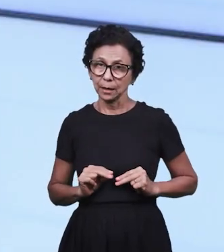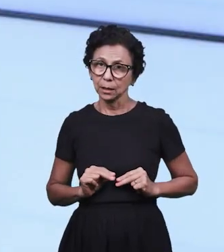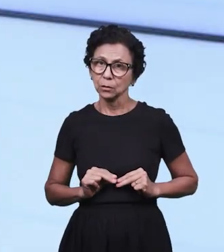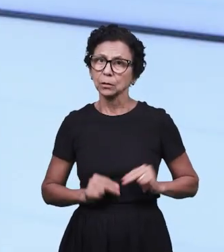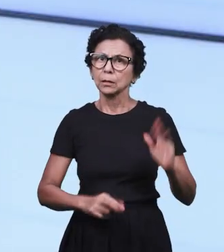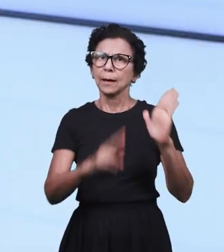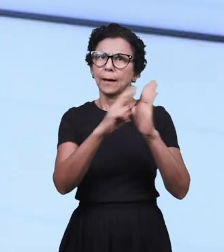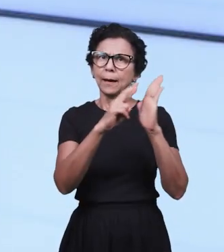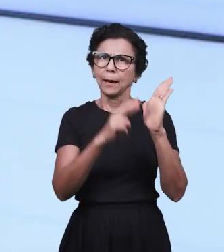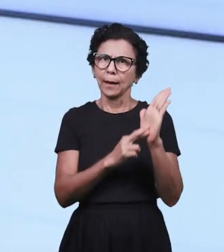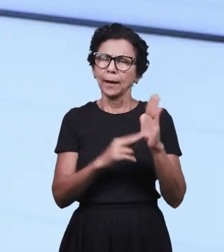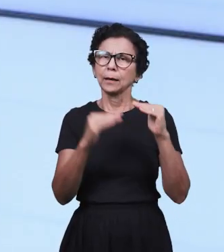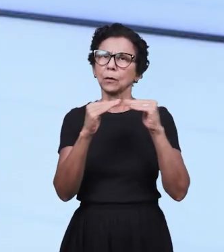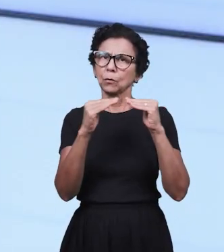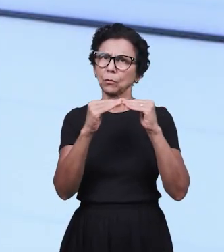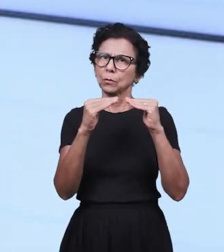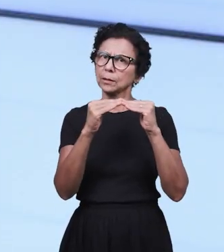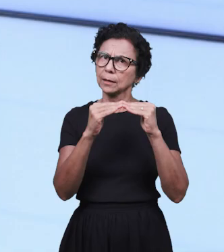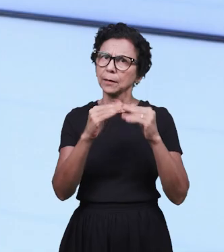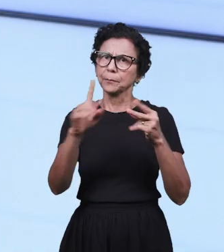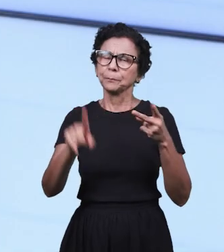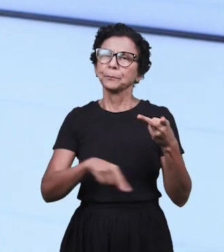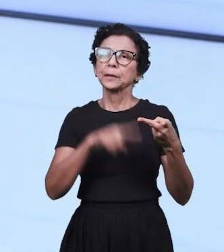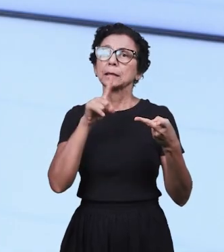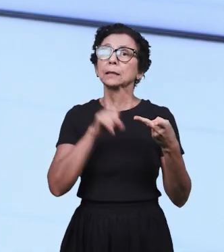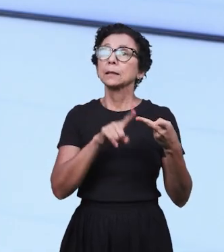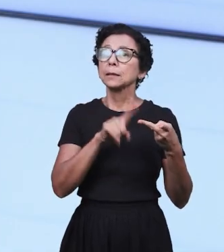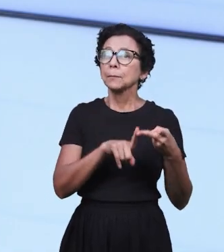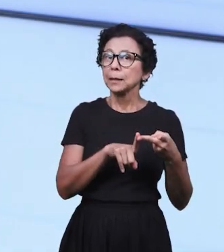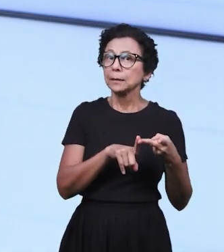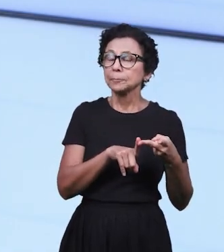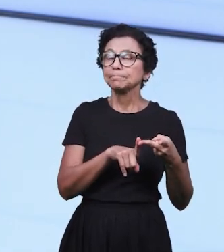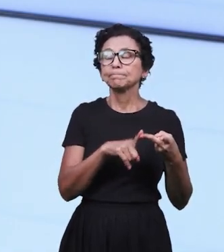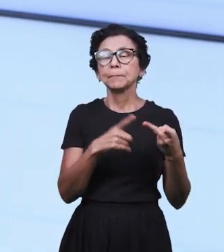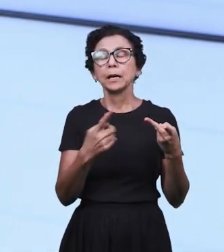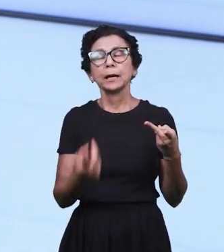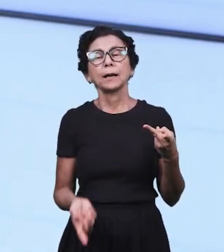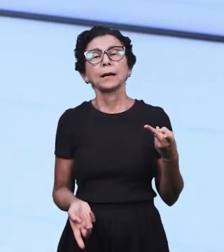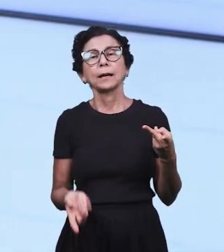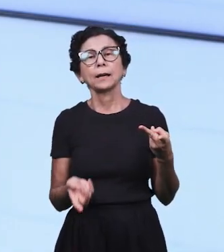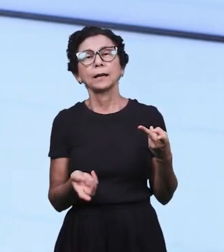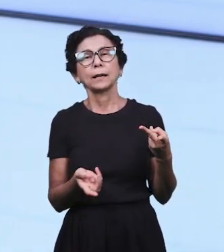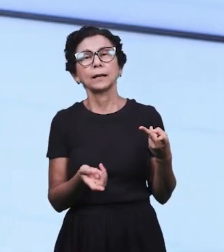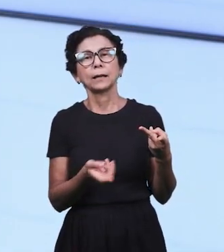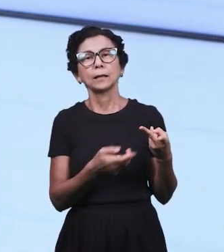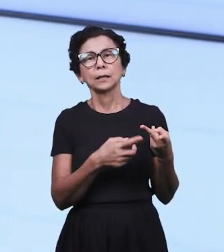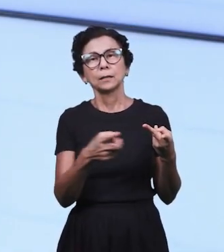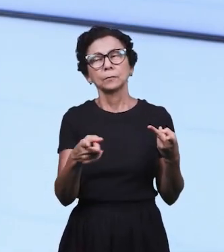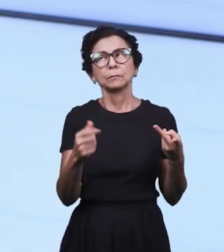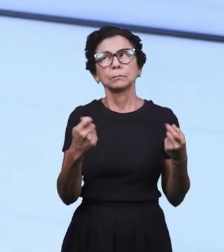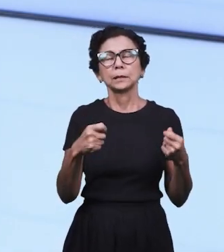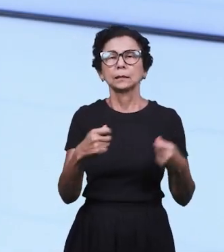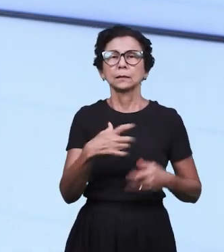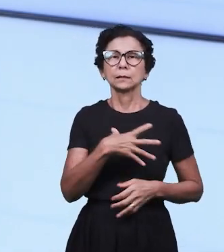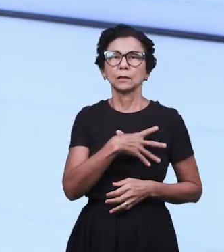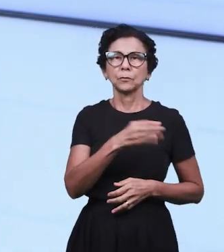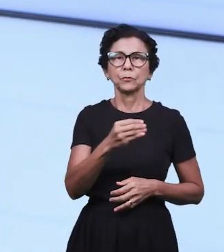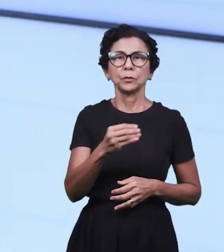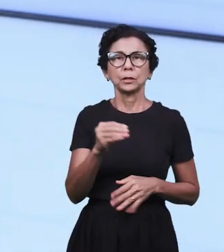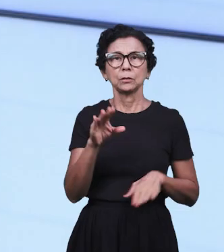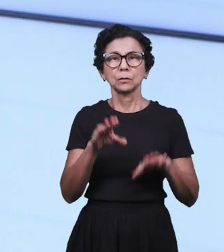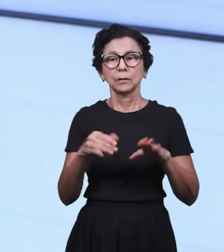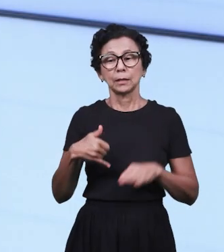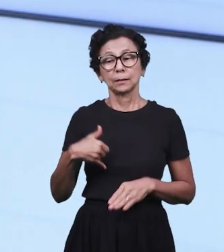muito importante também, é não haver incapaz, né? Que são filhos menores, ou